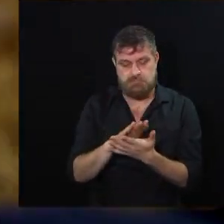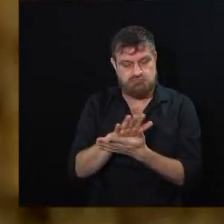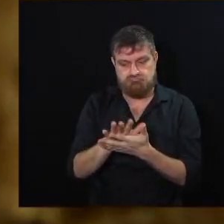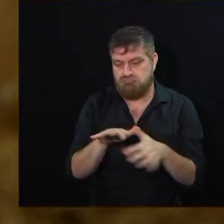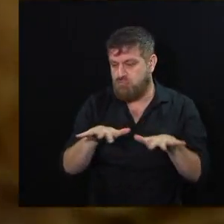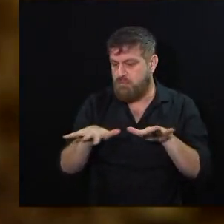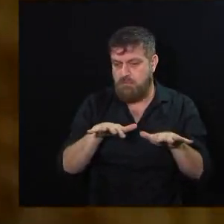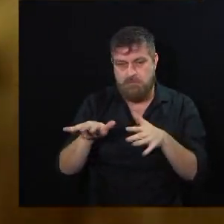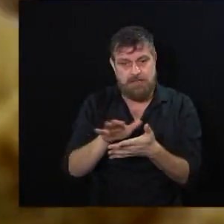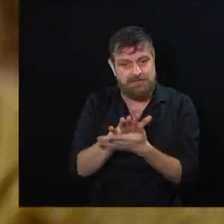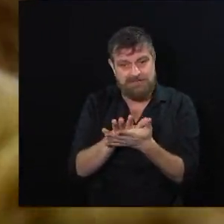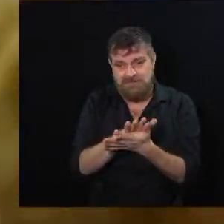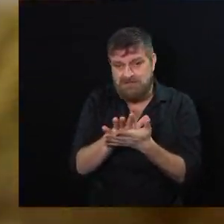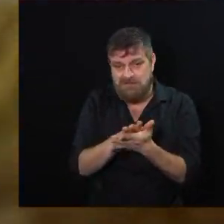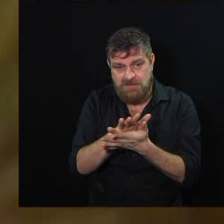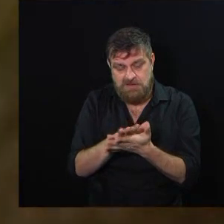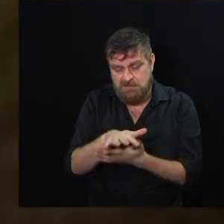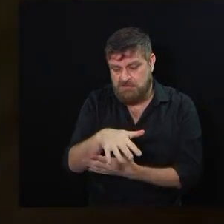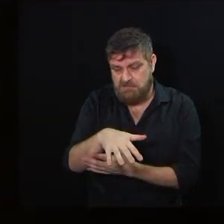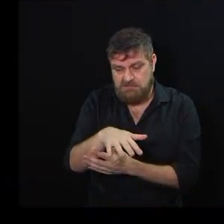Aqui não funciona, vai.